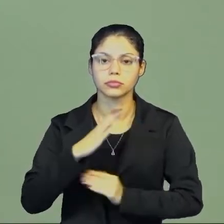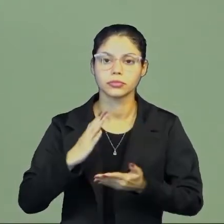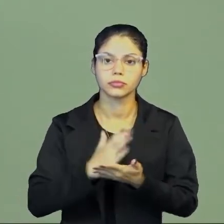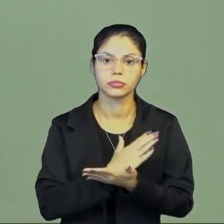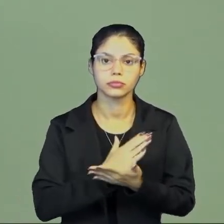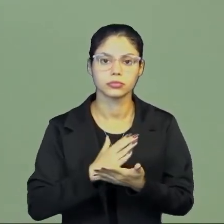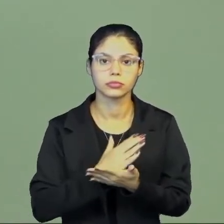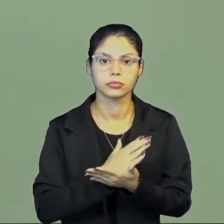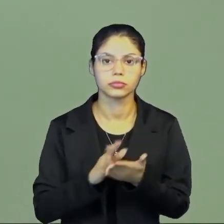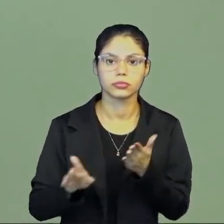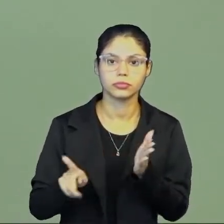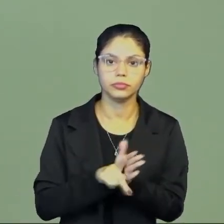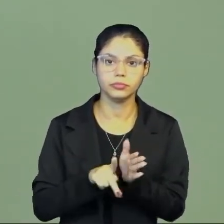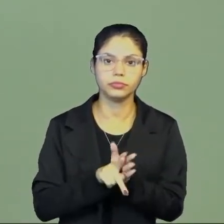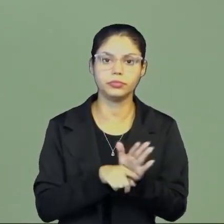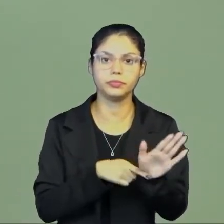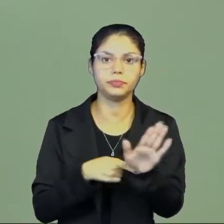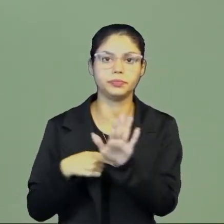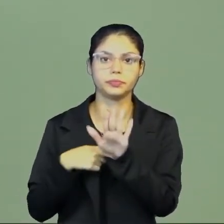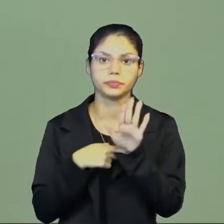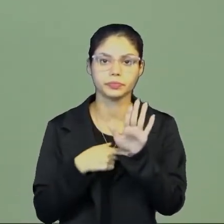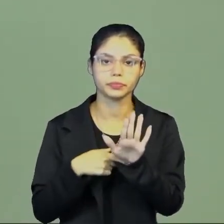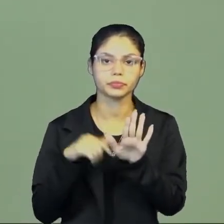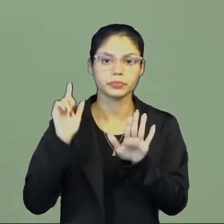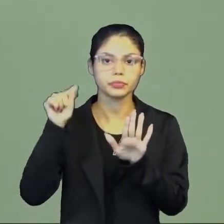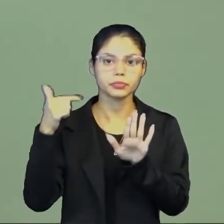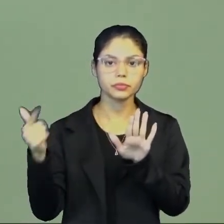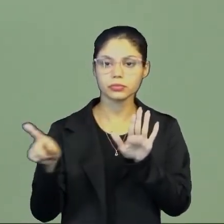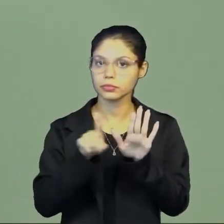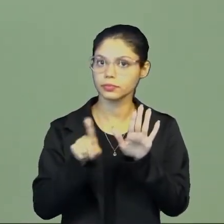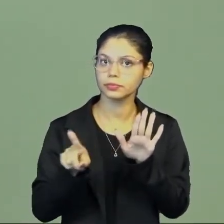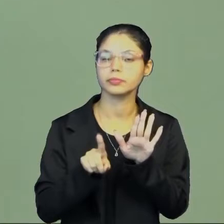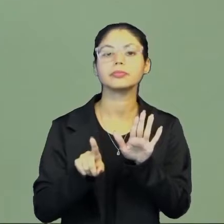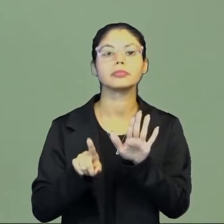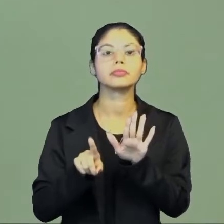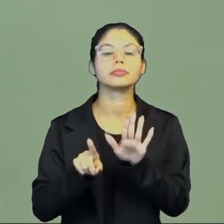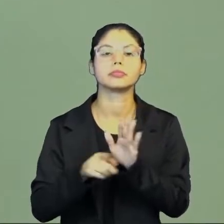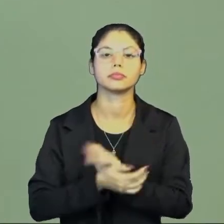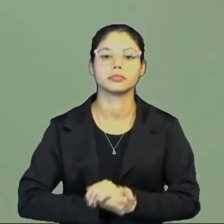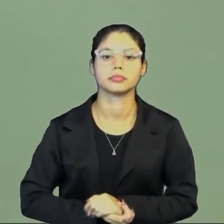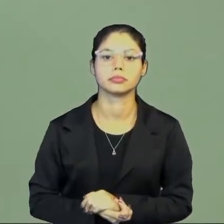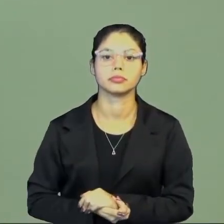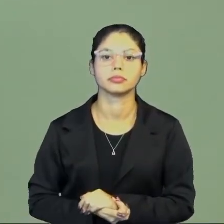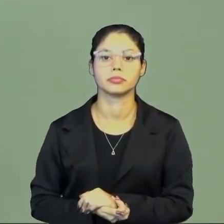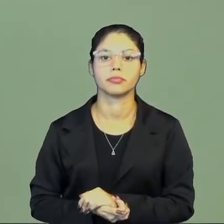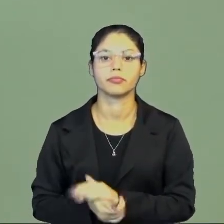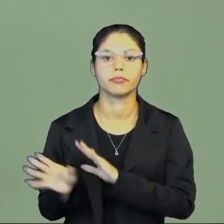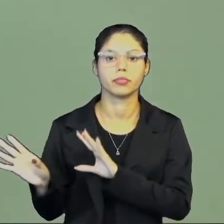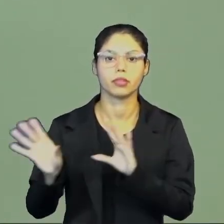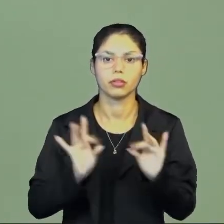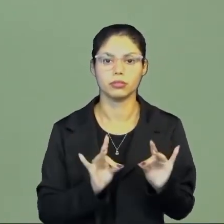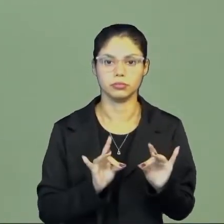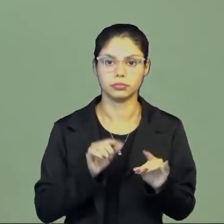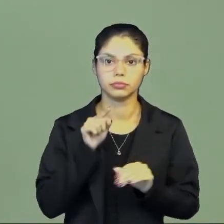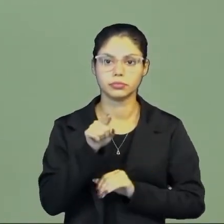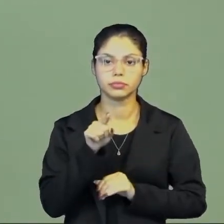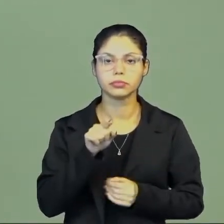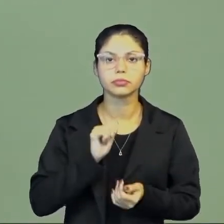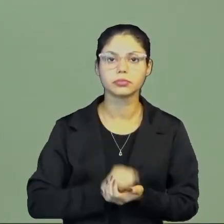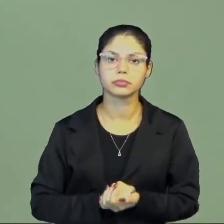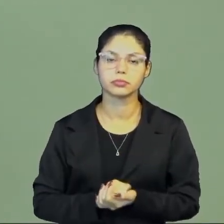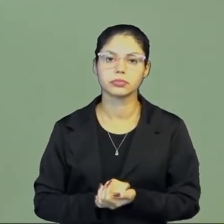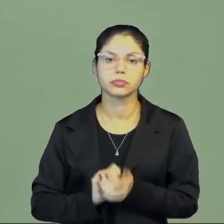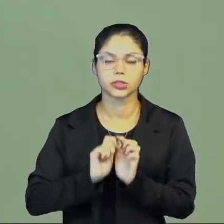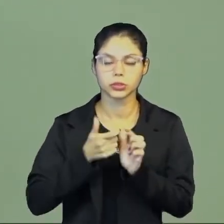Algumas são propostas, né? E outras não são propostas. Vieram aí